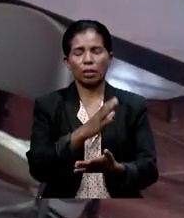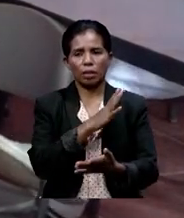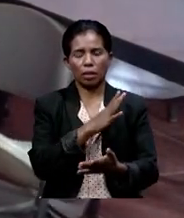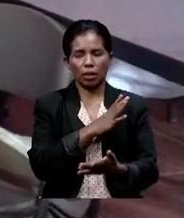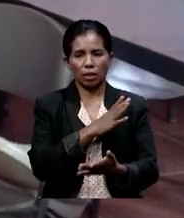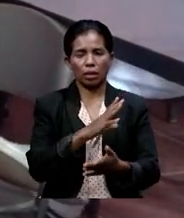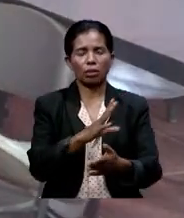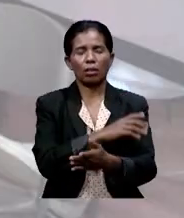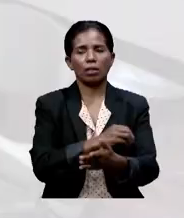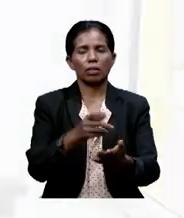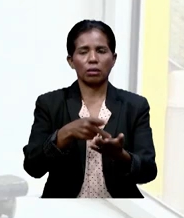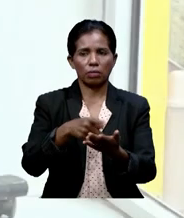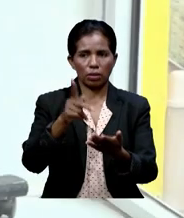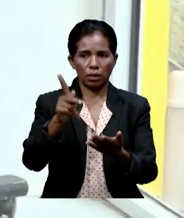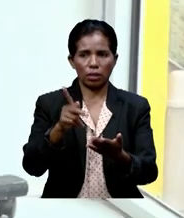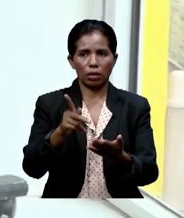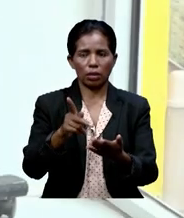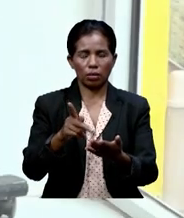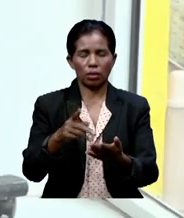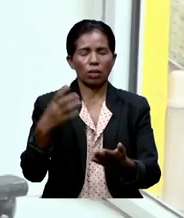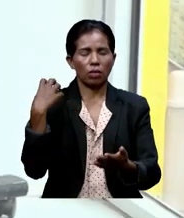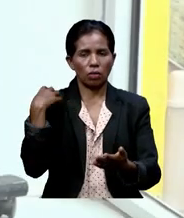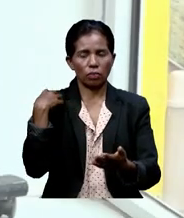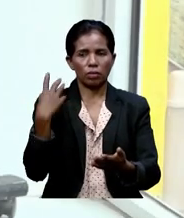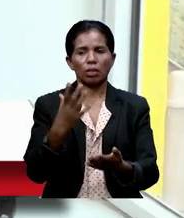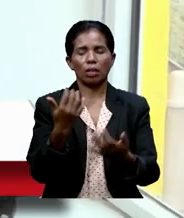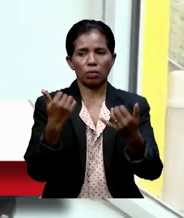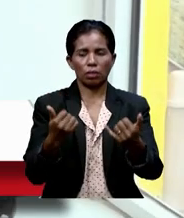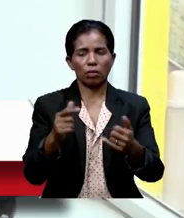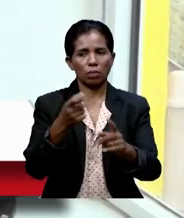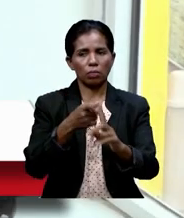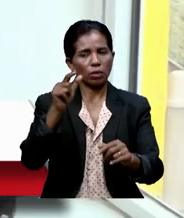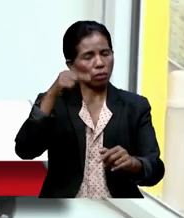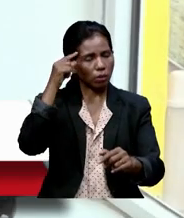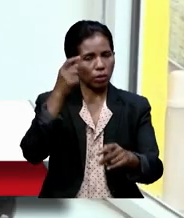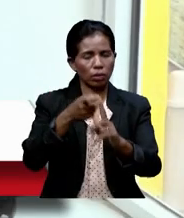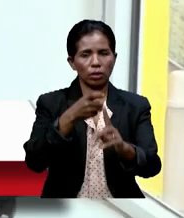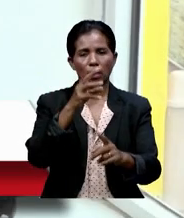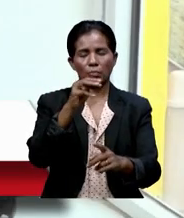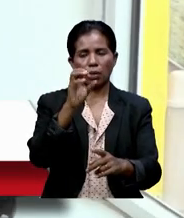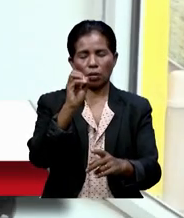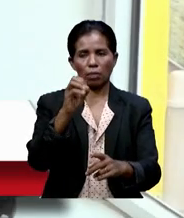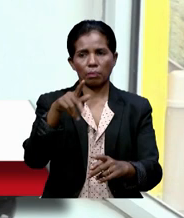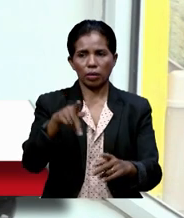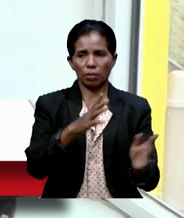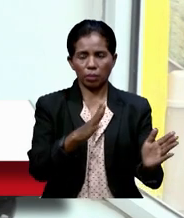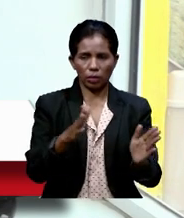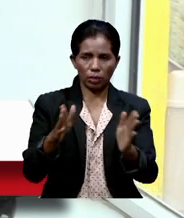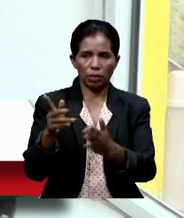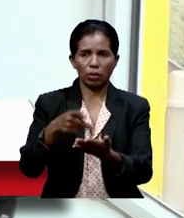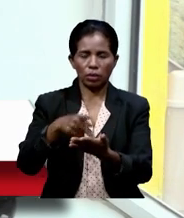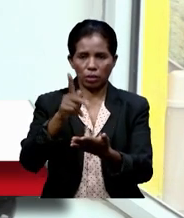ou compensação para edifício afetado, agora parte do governo, lixo obras públicas, se processo ela